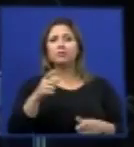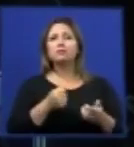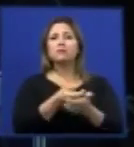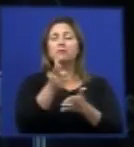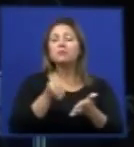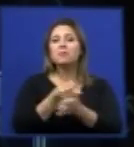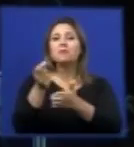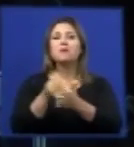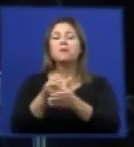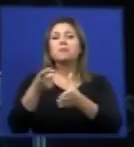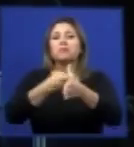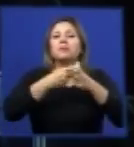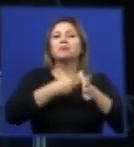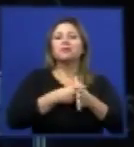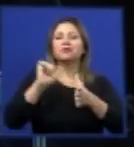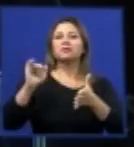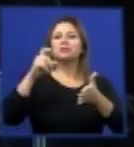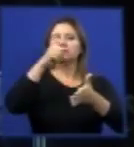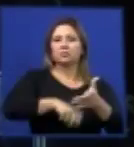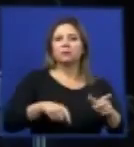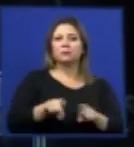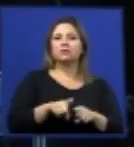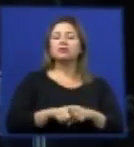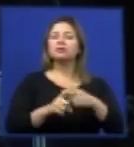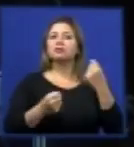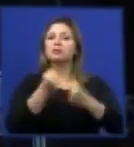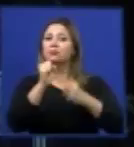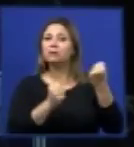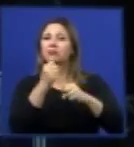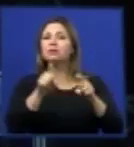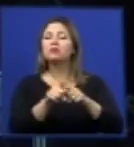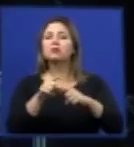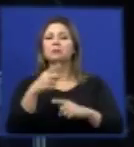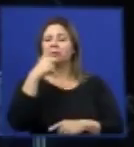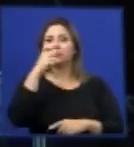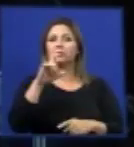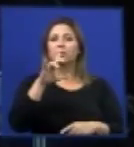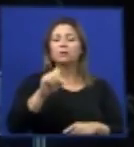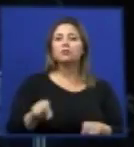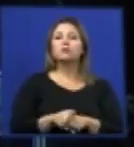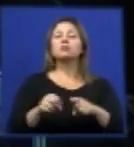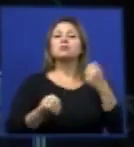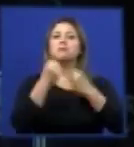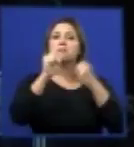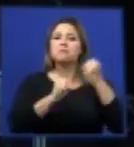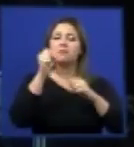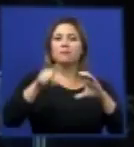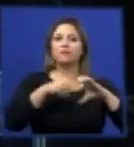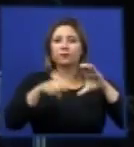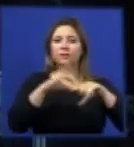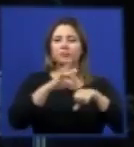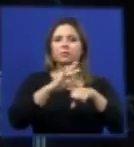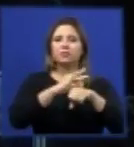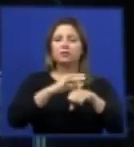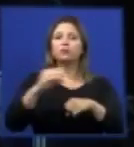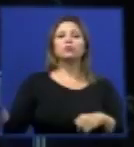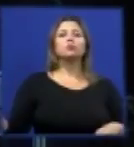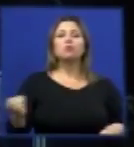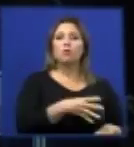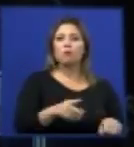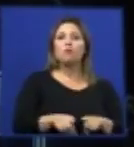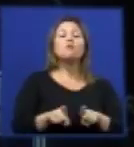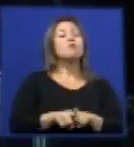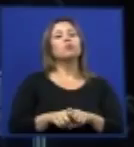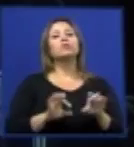tributo e evidentemente um efeito nocivo na produção doméstica tanto para fabricante de pneus novos como inclusive para reformadores